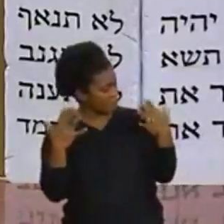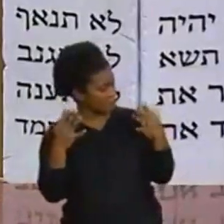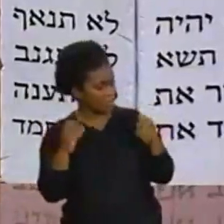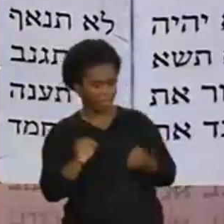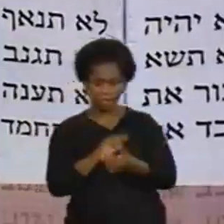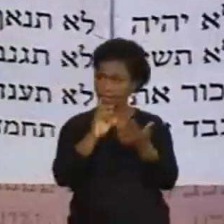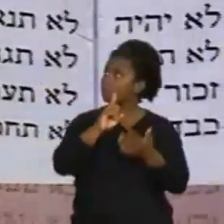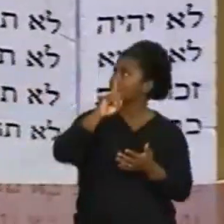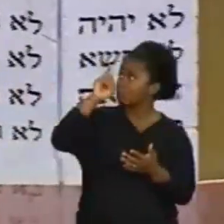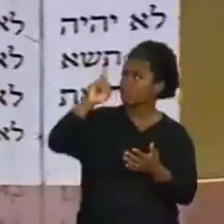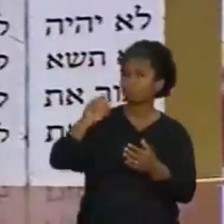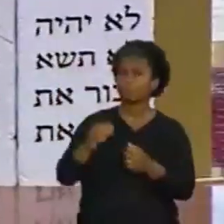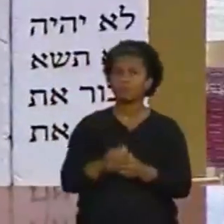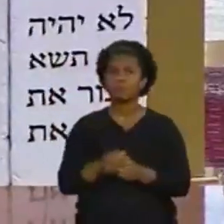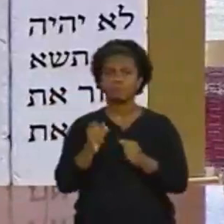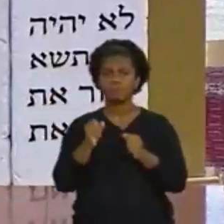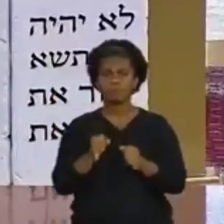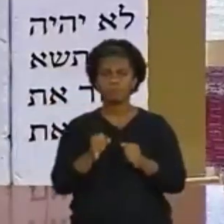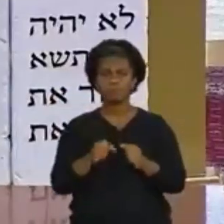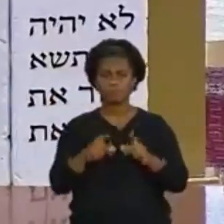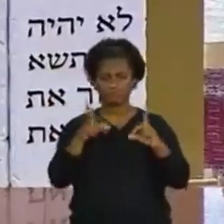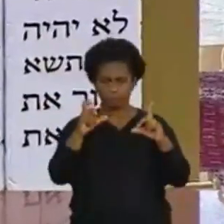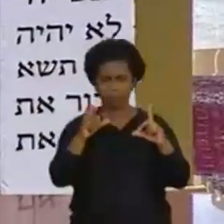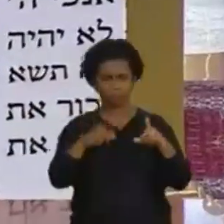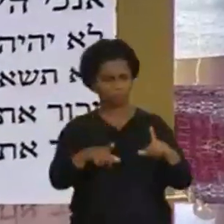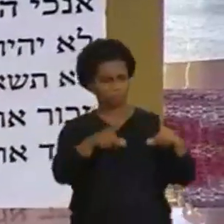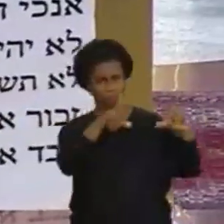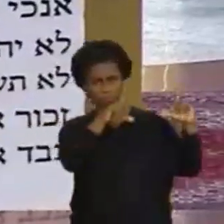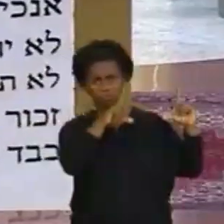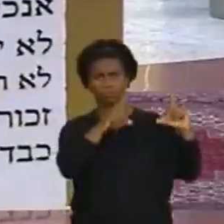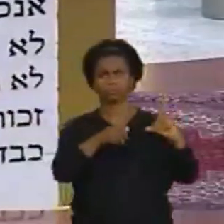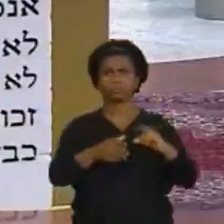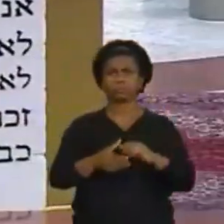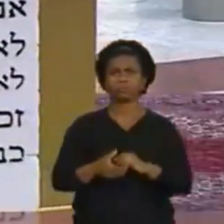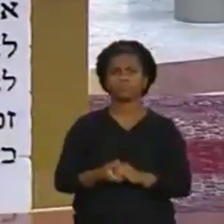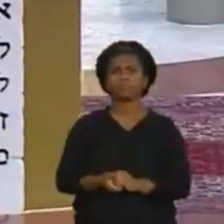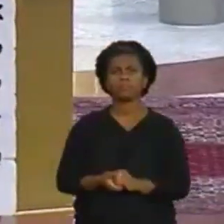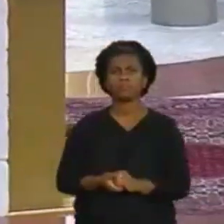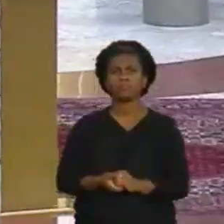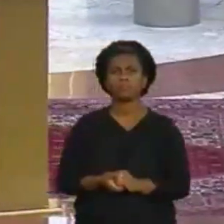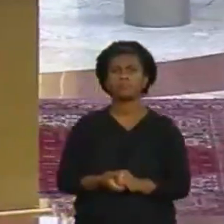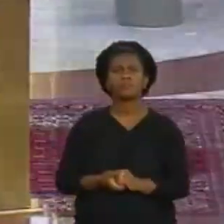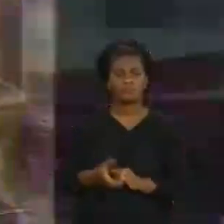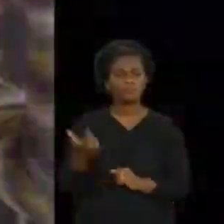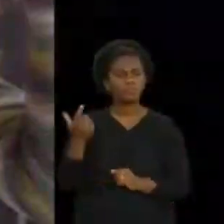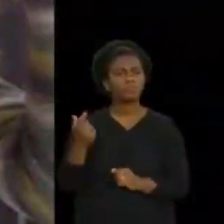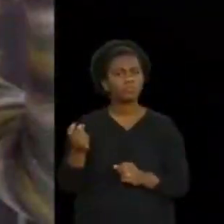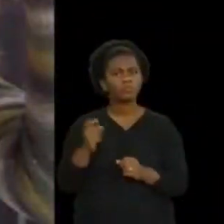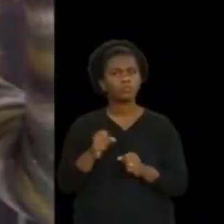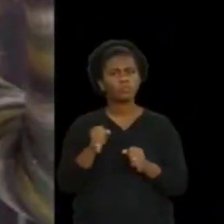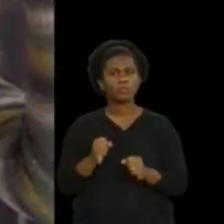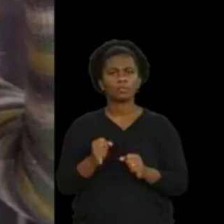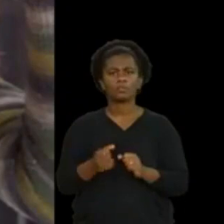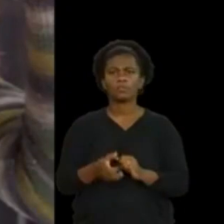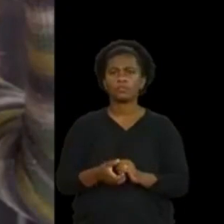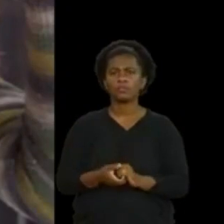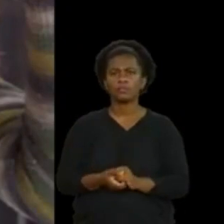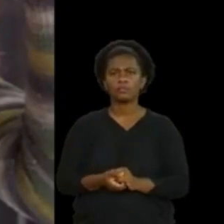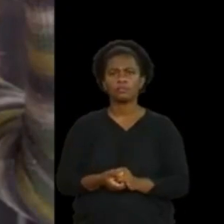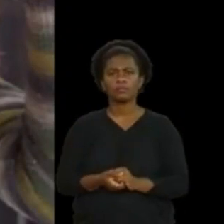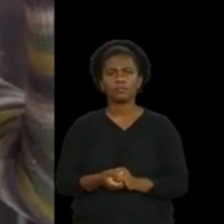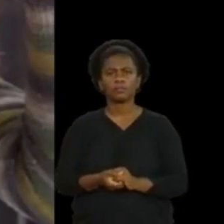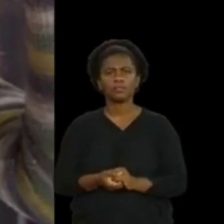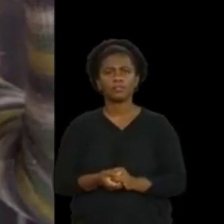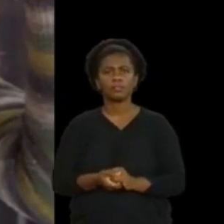Deus. Coloca de novo aquela foto lá. Coloca aquela foto, por favor. Coloca a foto ali.